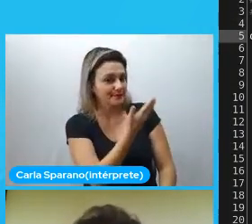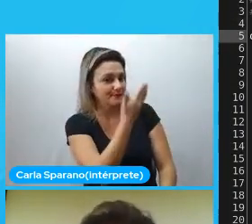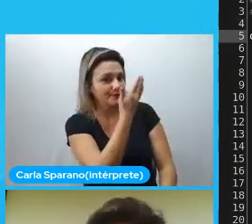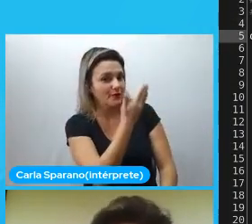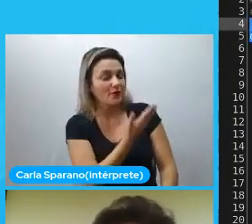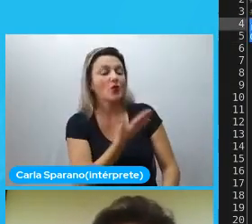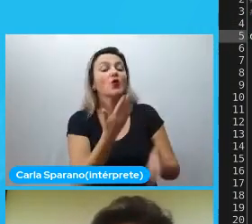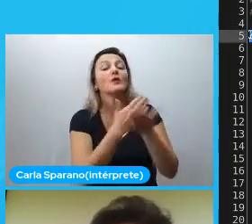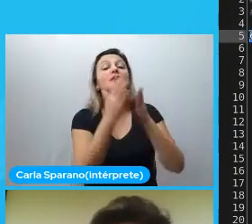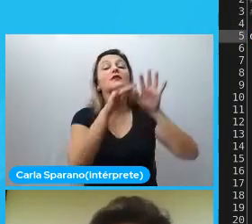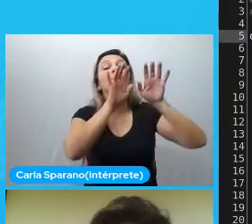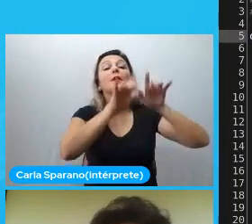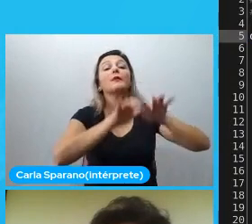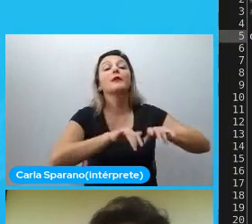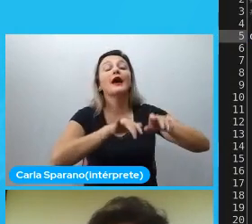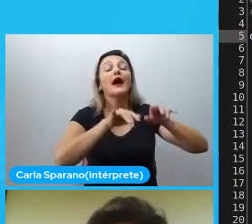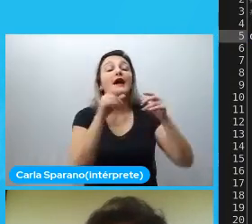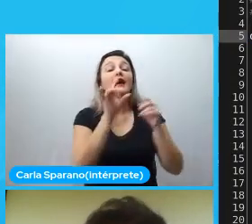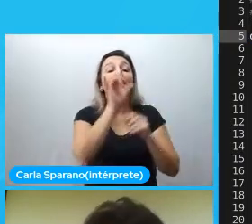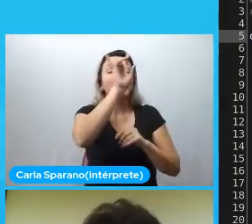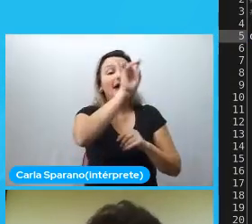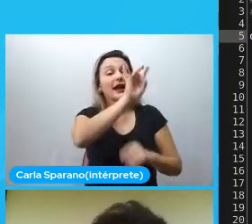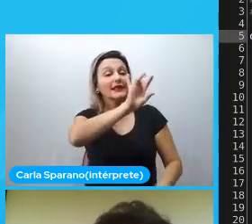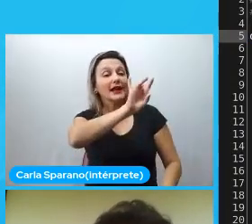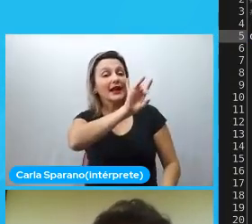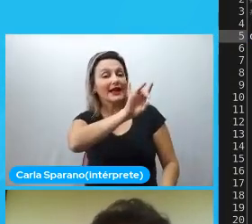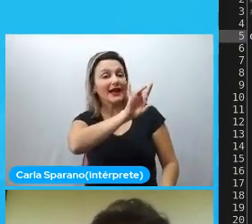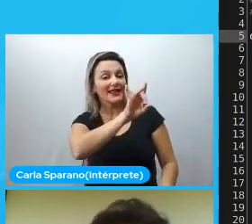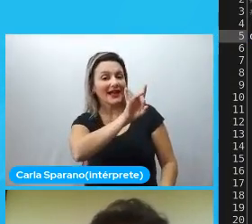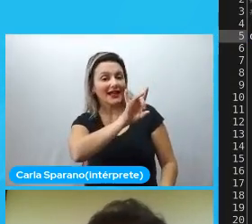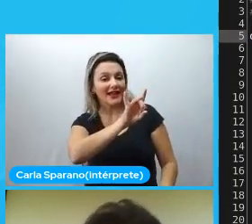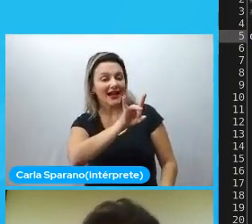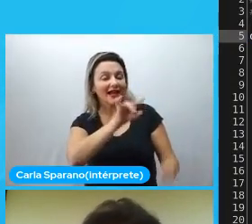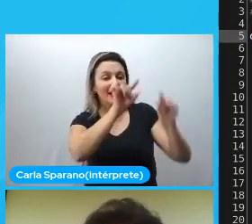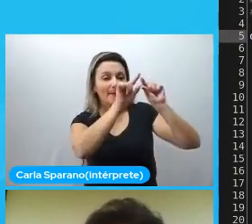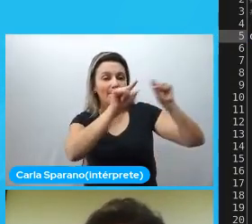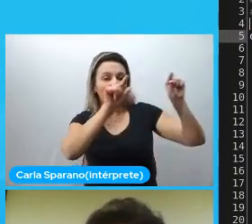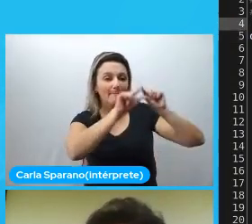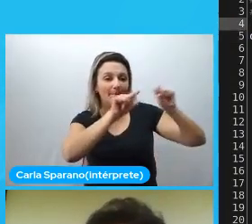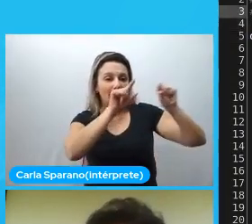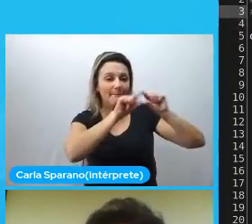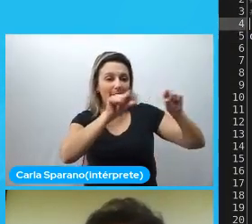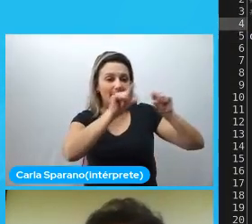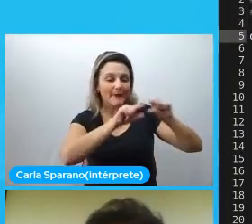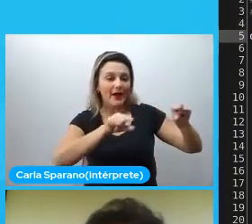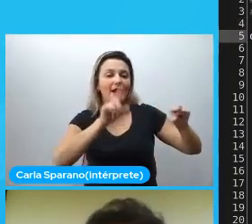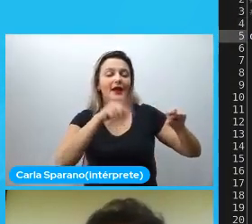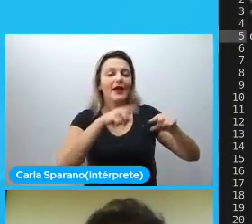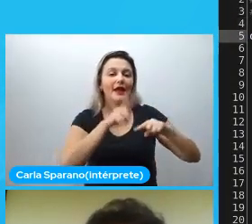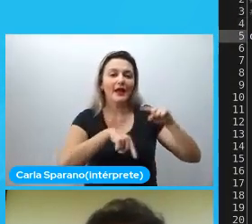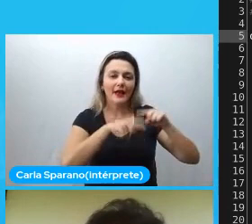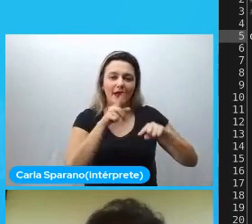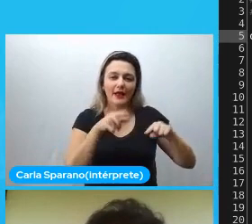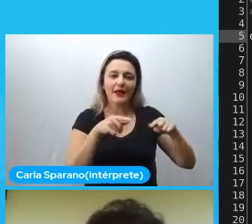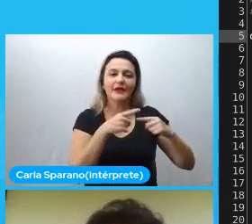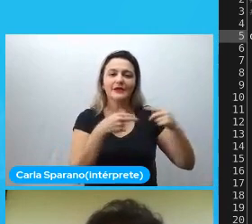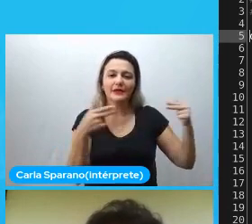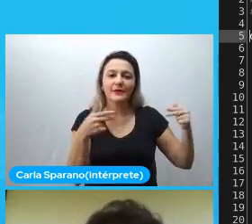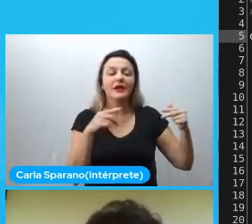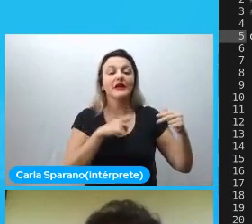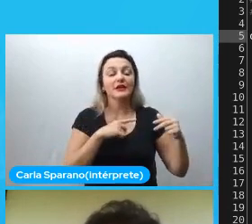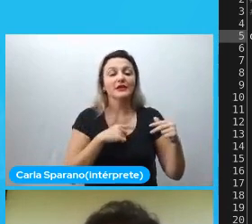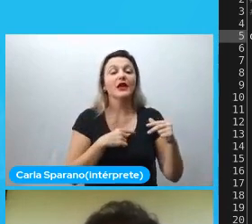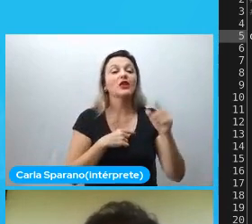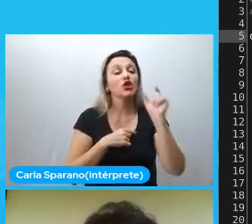escrever. Basicamente, cada linha é um instrumento. Então, eu começo com o instrumento, botando um nome para ele. São sempre dois caracteres.